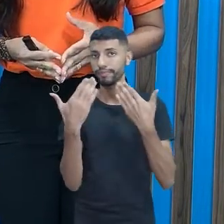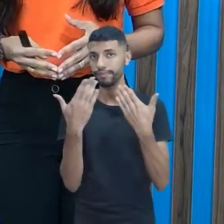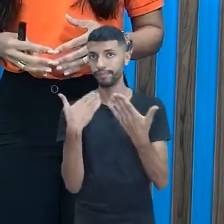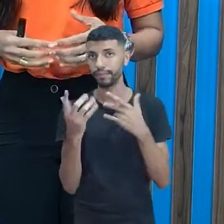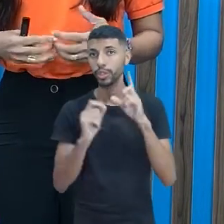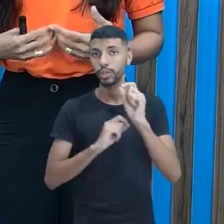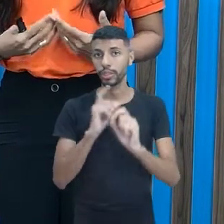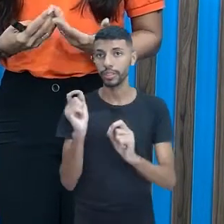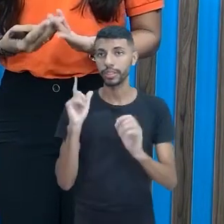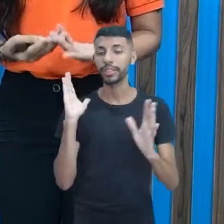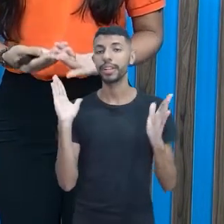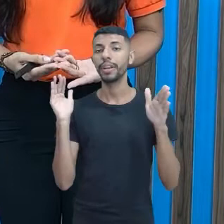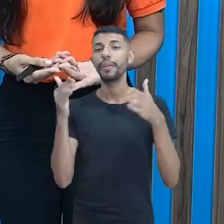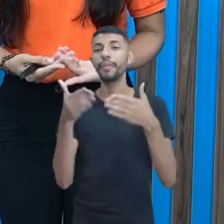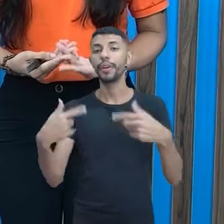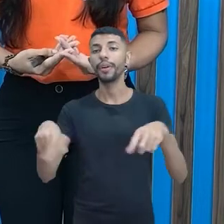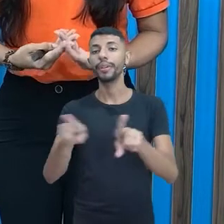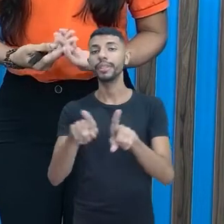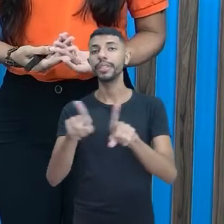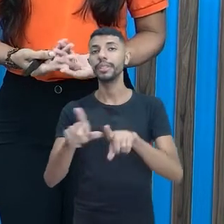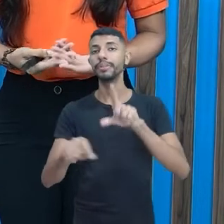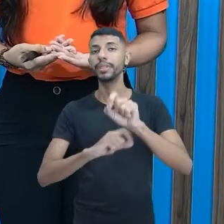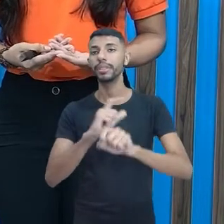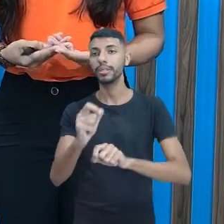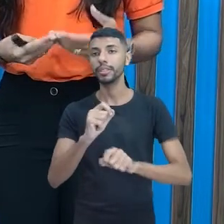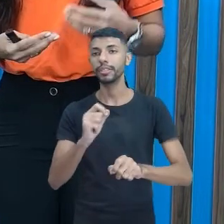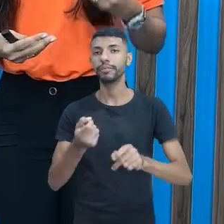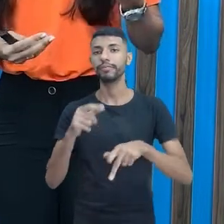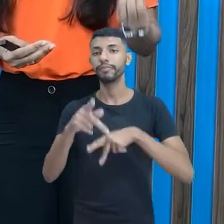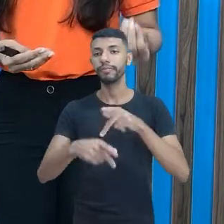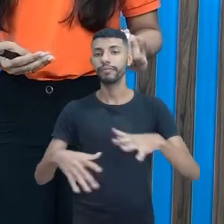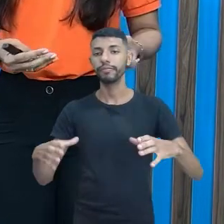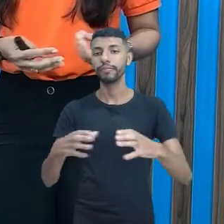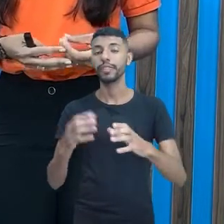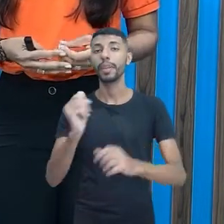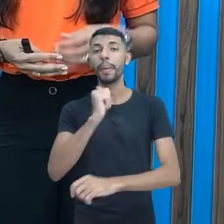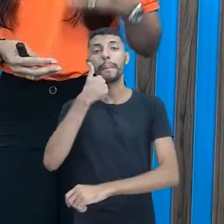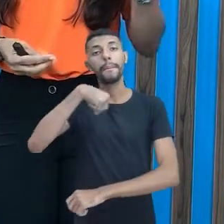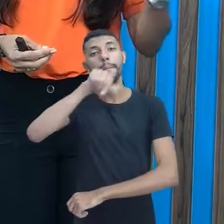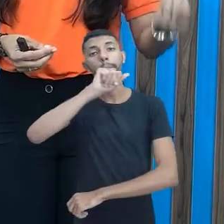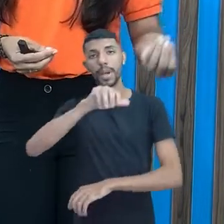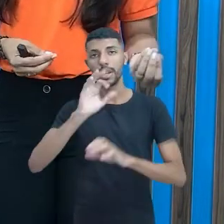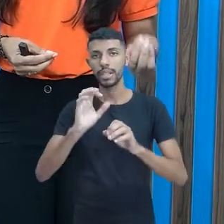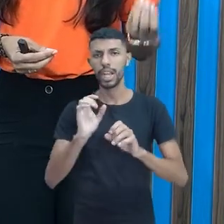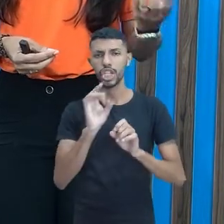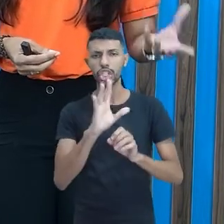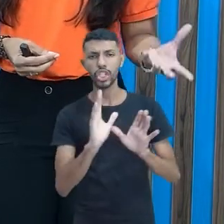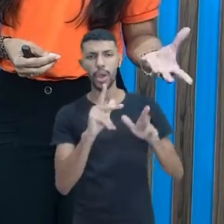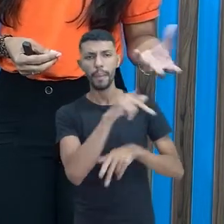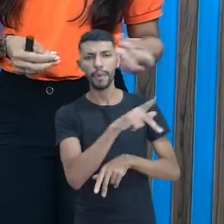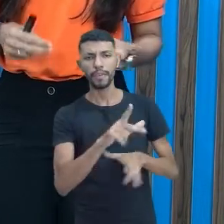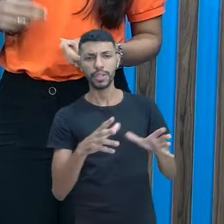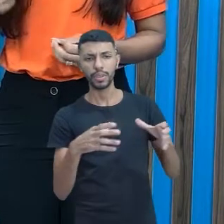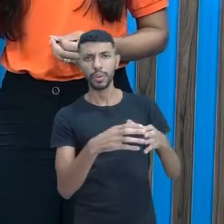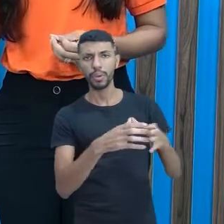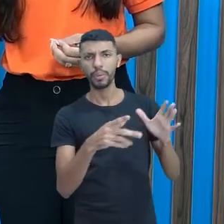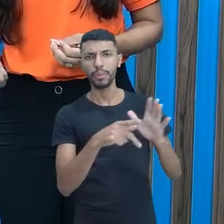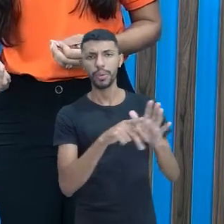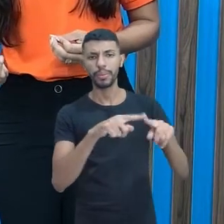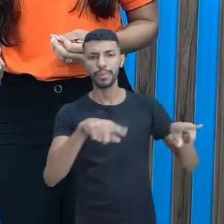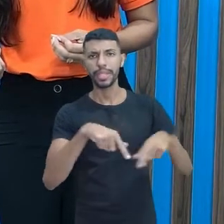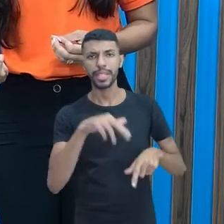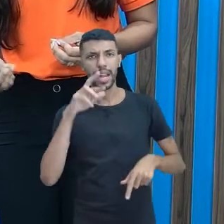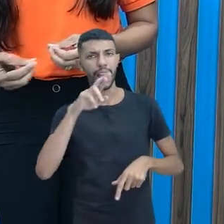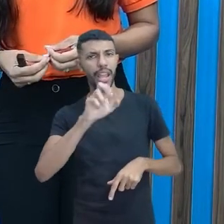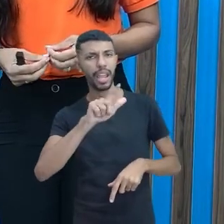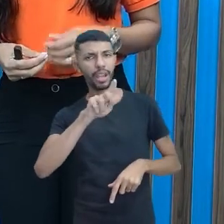hoje, vai se dirigir também para o público, para as mães, né? Não só para os professores da sala regular, os professores da sala